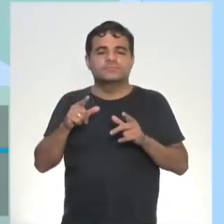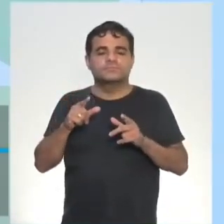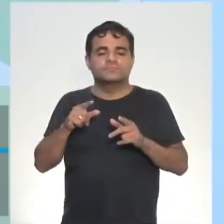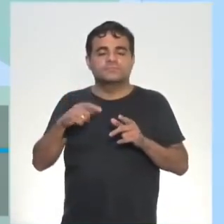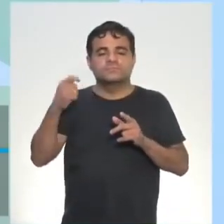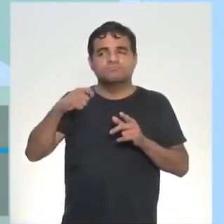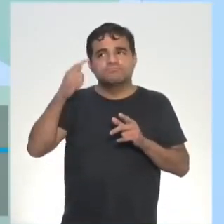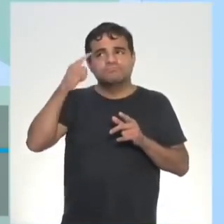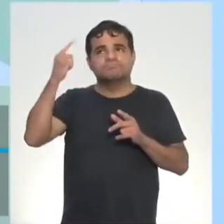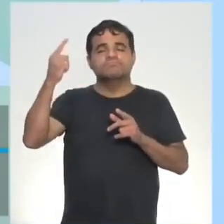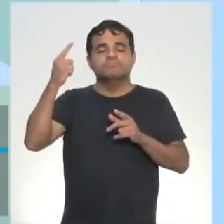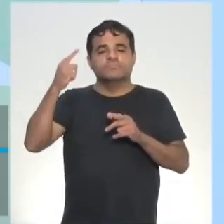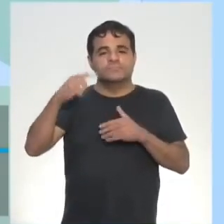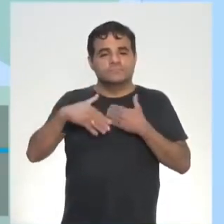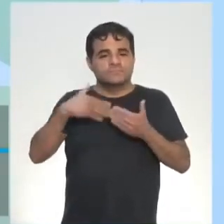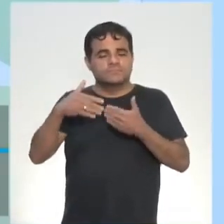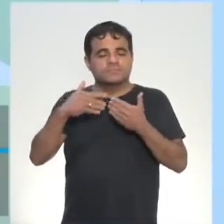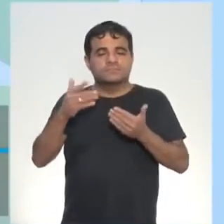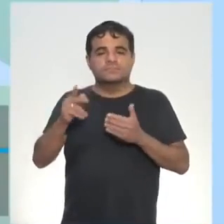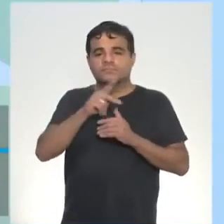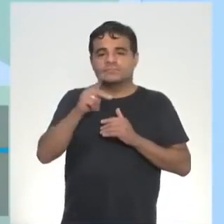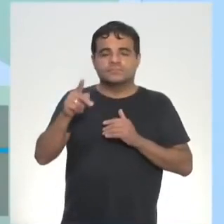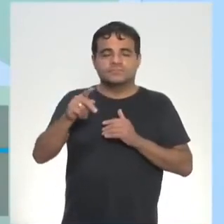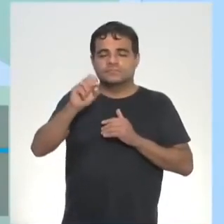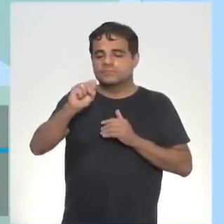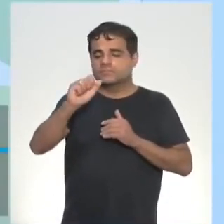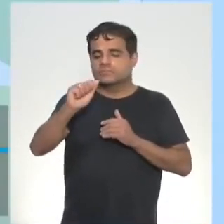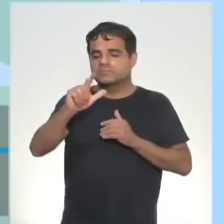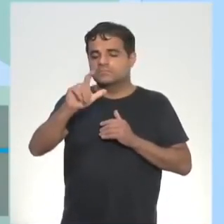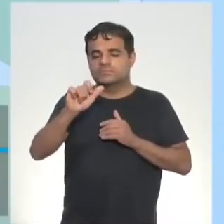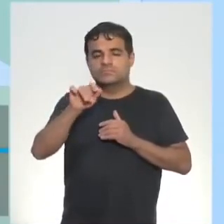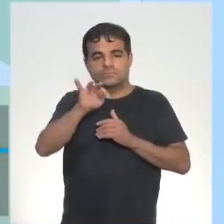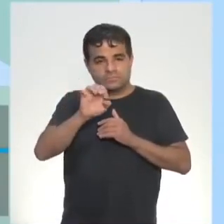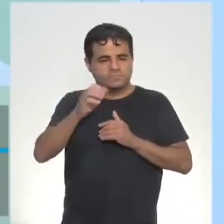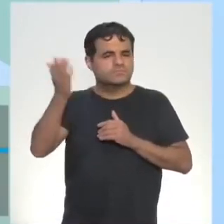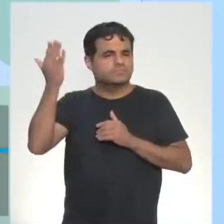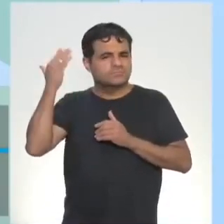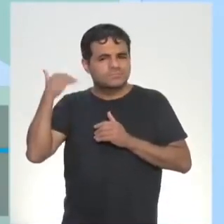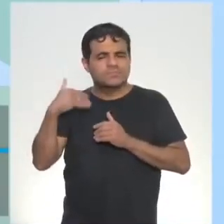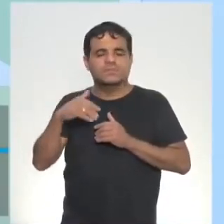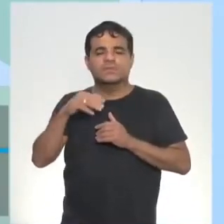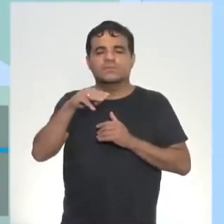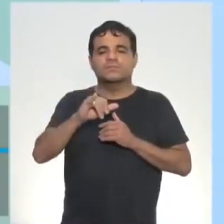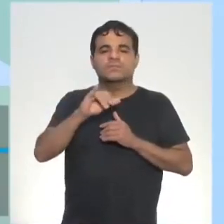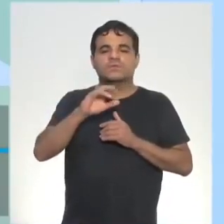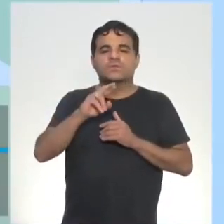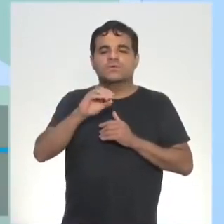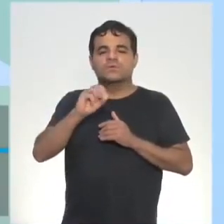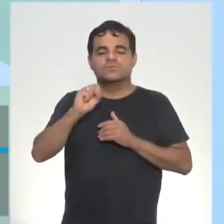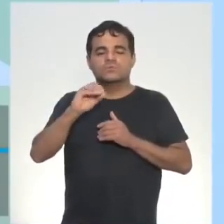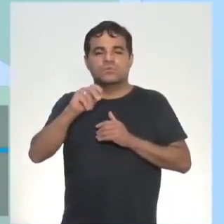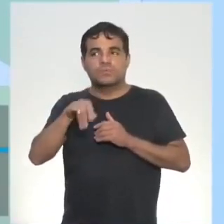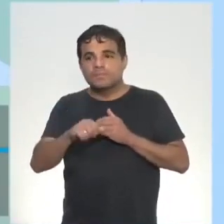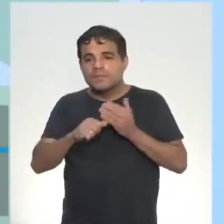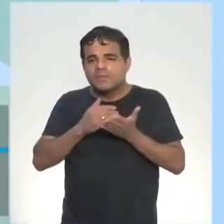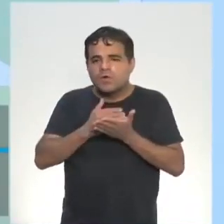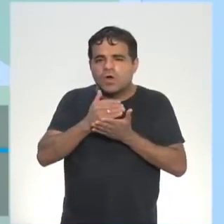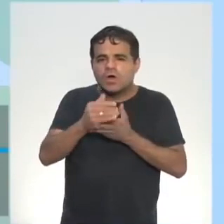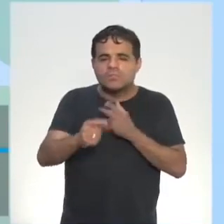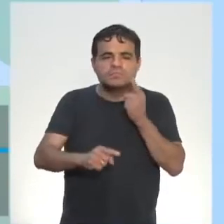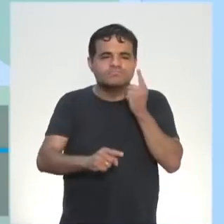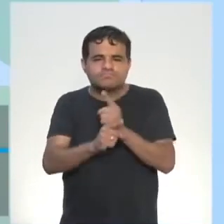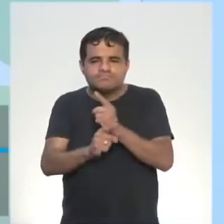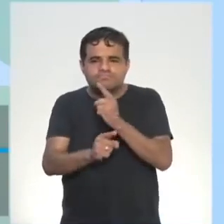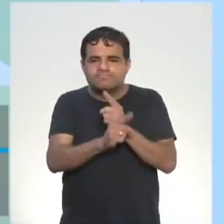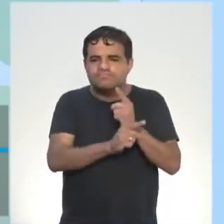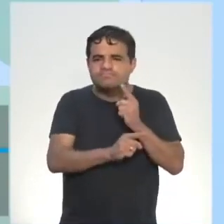você tem a questão do ceticismo aqui, falando a professora Salete. Na época, a microscopia ainda estava sendo descoberta, o professor William